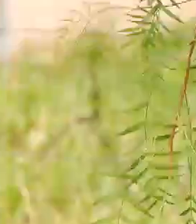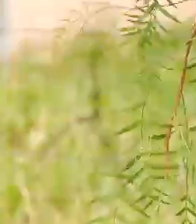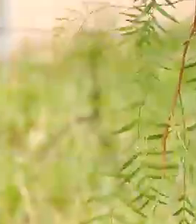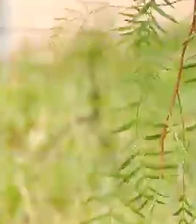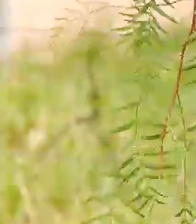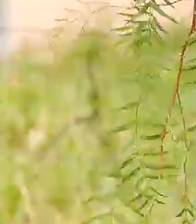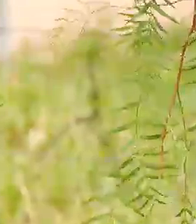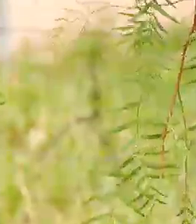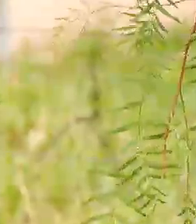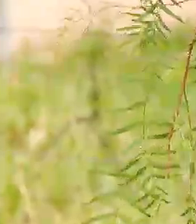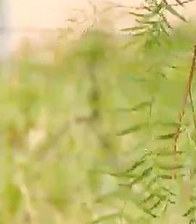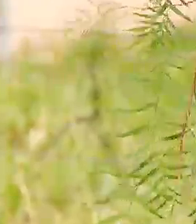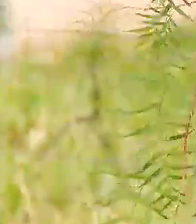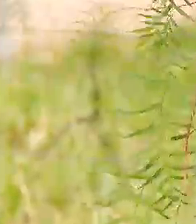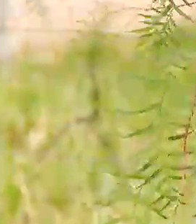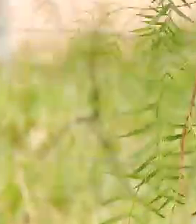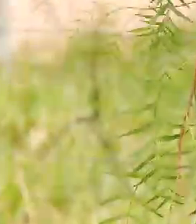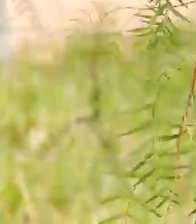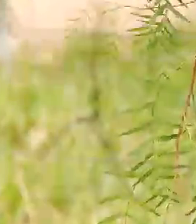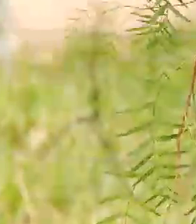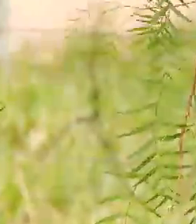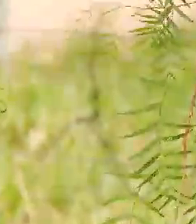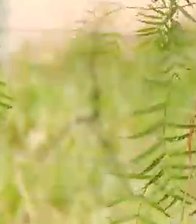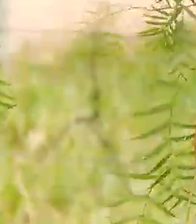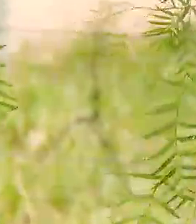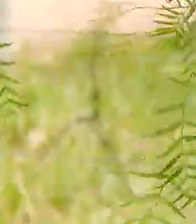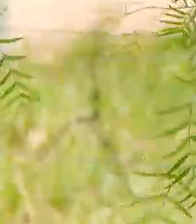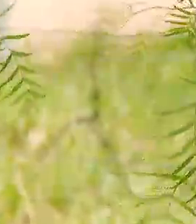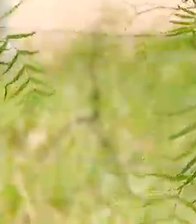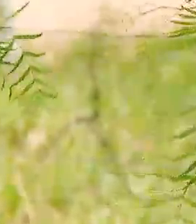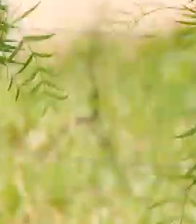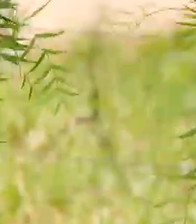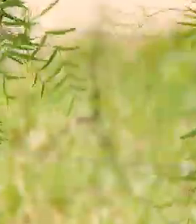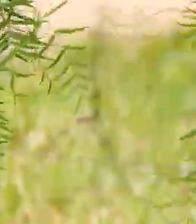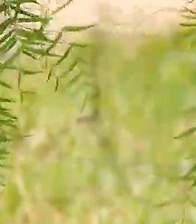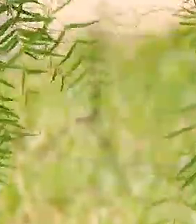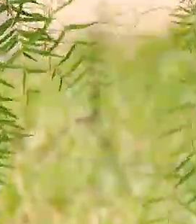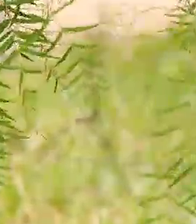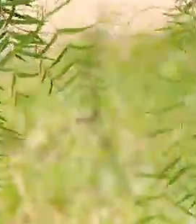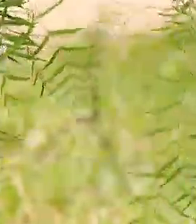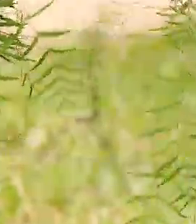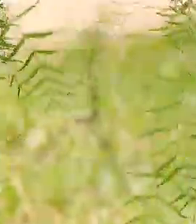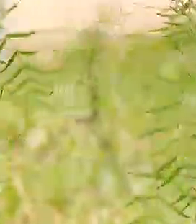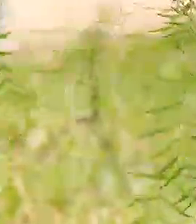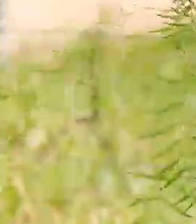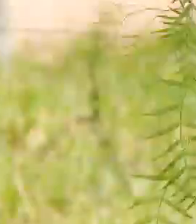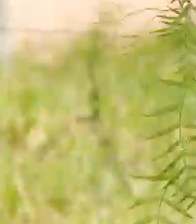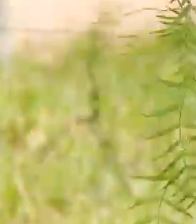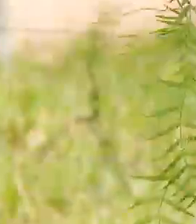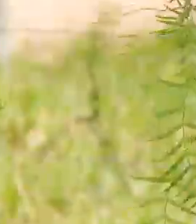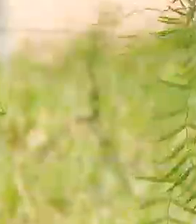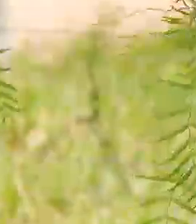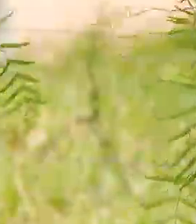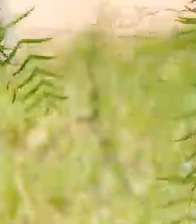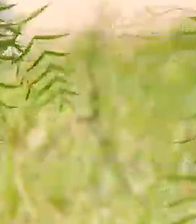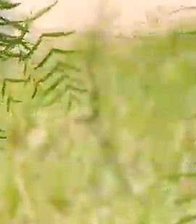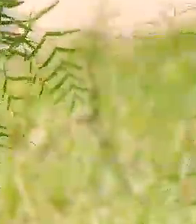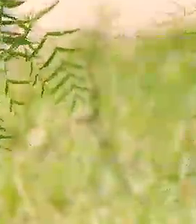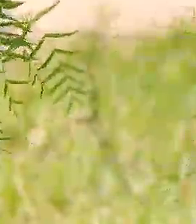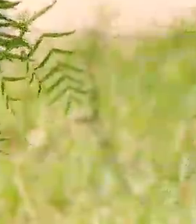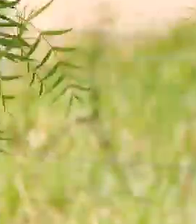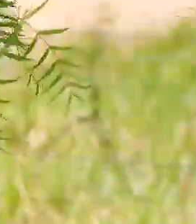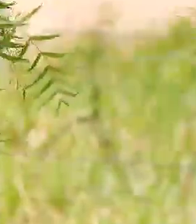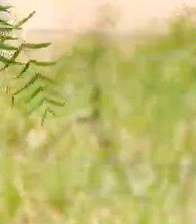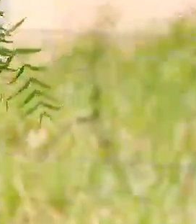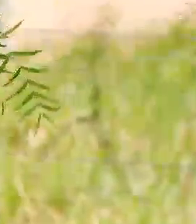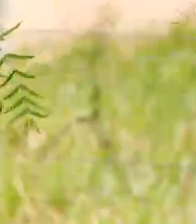mesmo tempo, tentando lidar com isso e mostrando para a sociedade que tudo é possível, que de uma